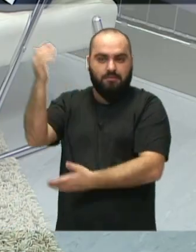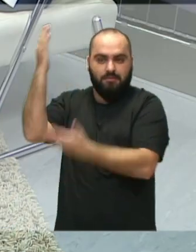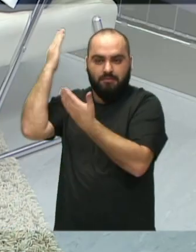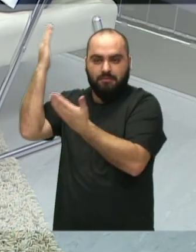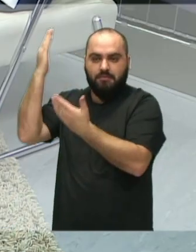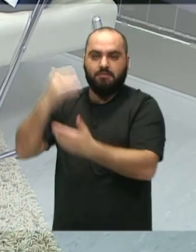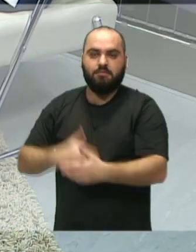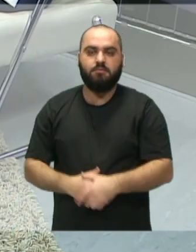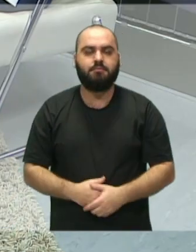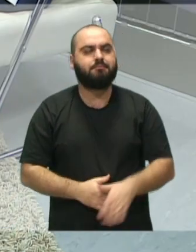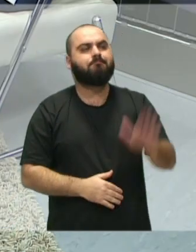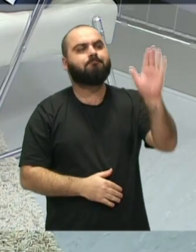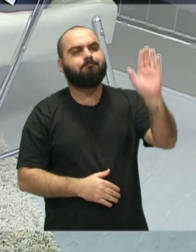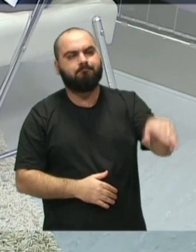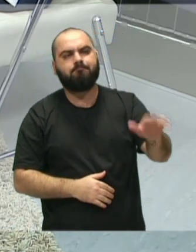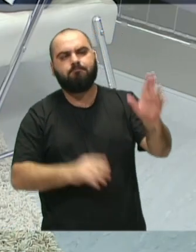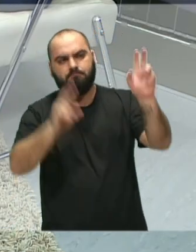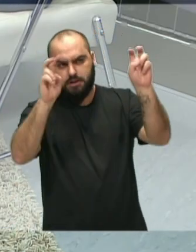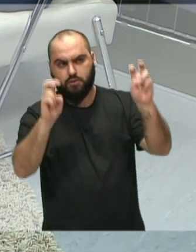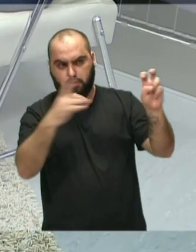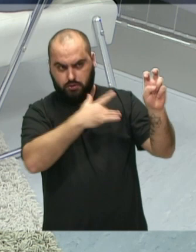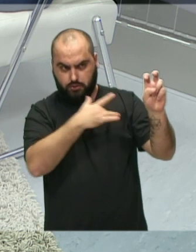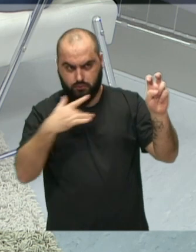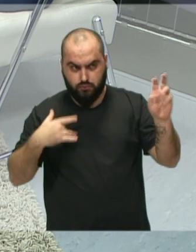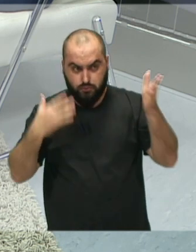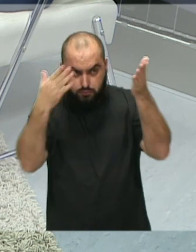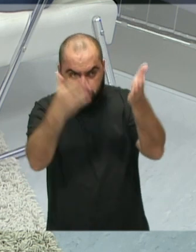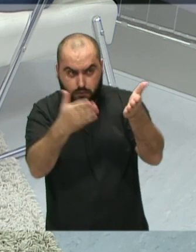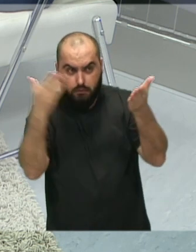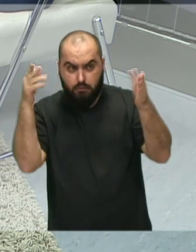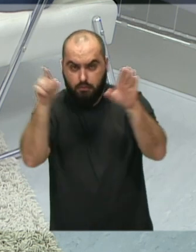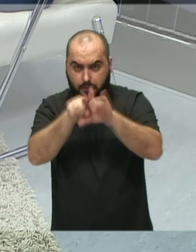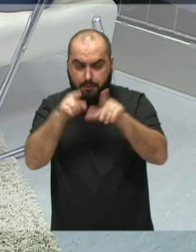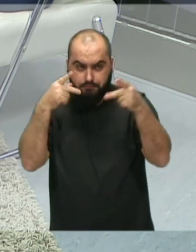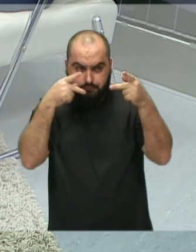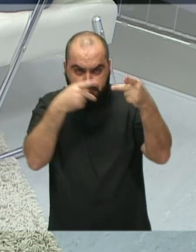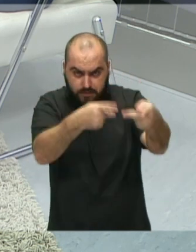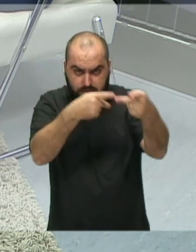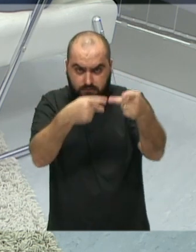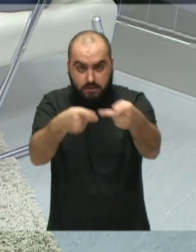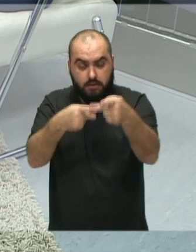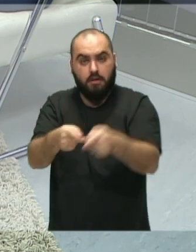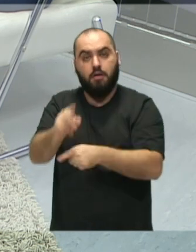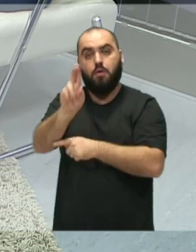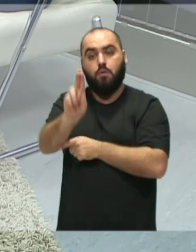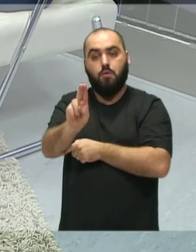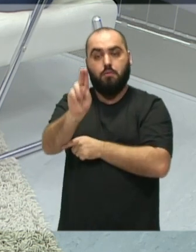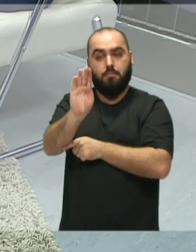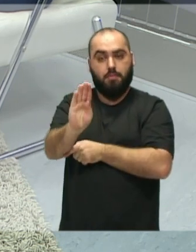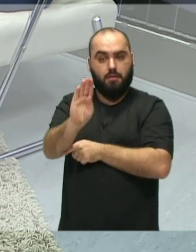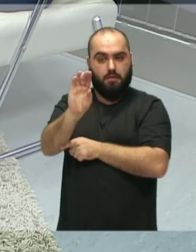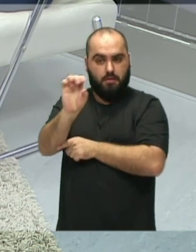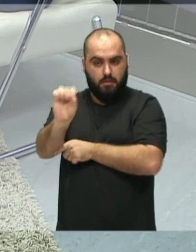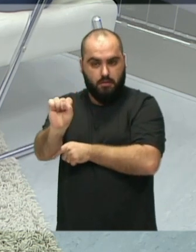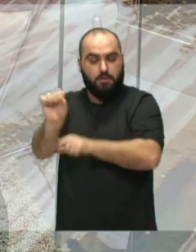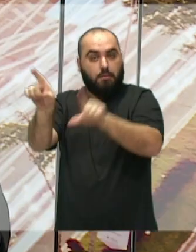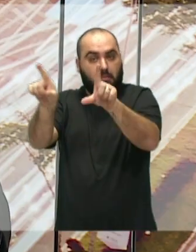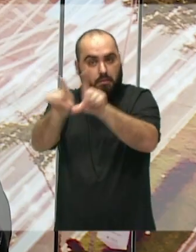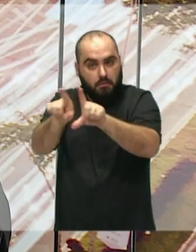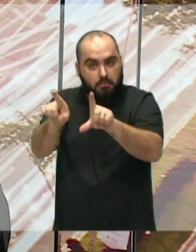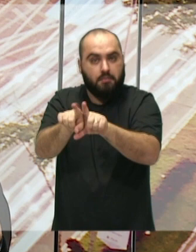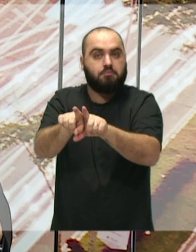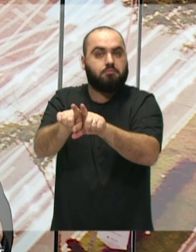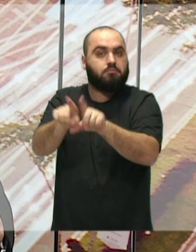pouquinho mais de saúde. A senhora também tem feito muitas visitas a unidades de saúde, a estruturas públicas